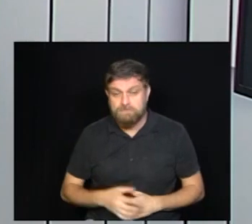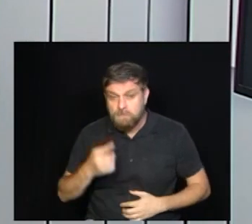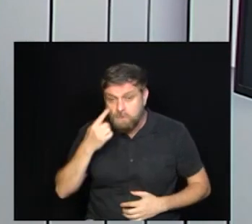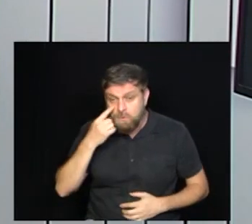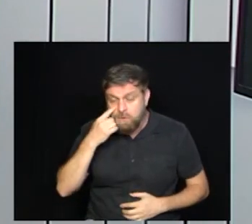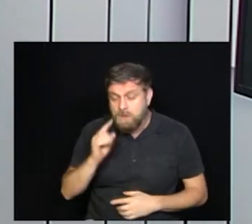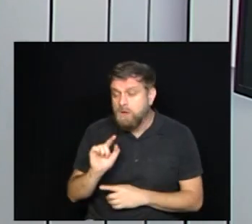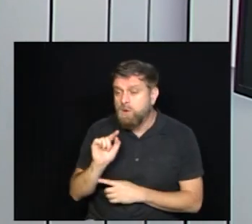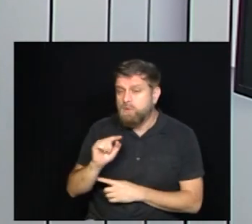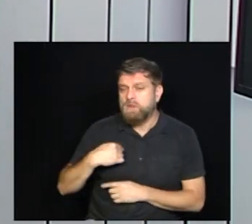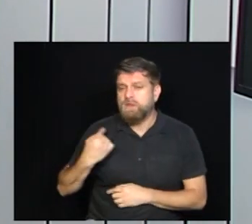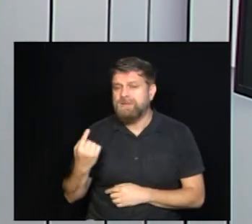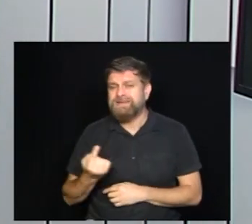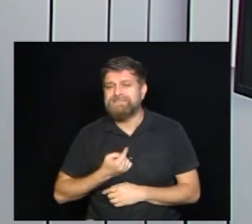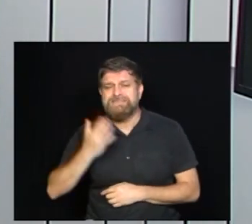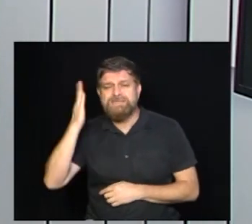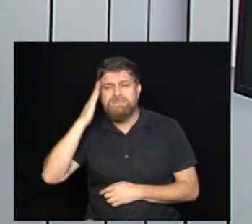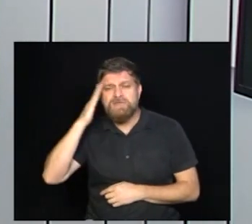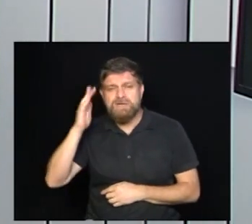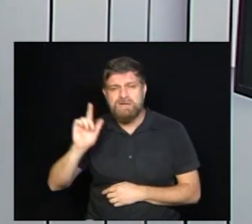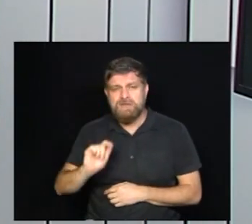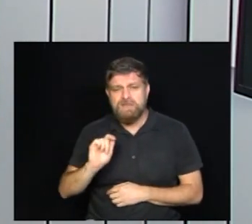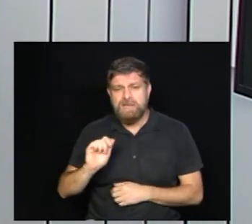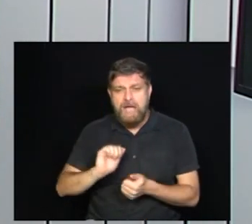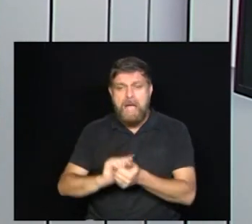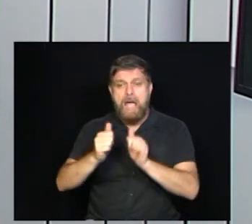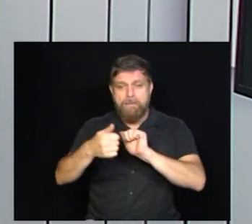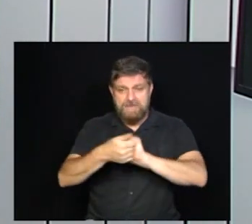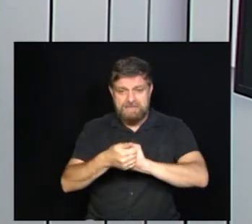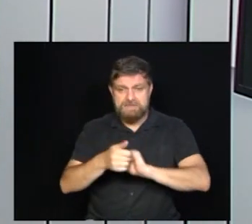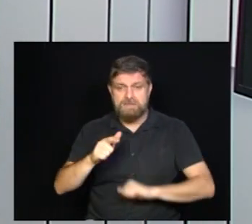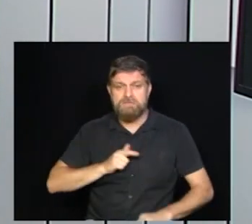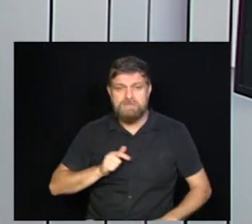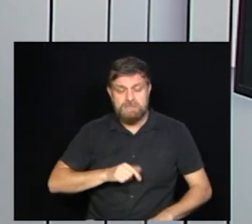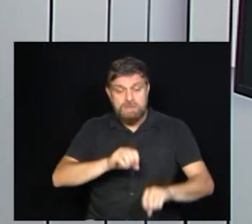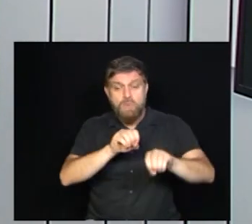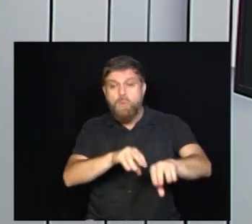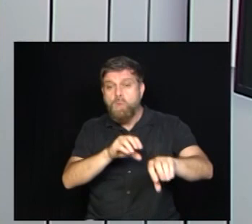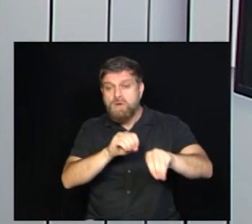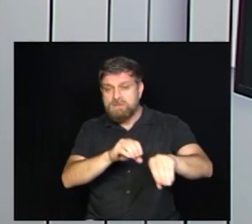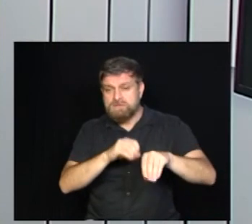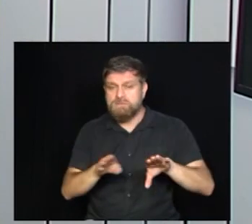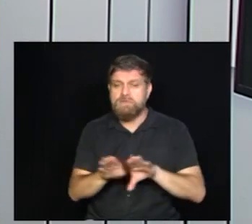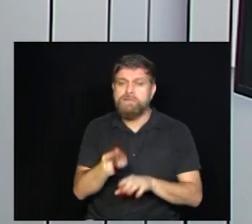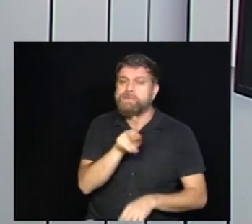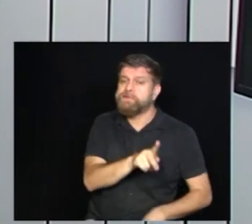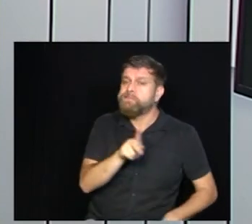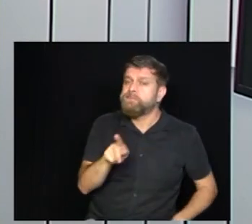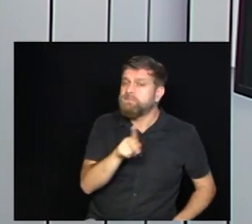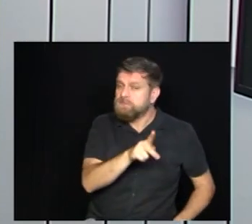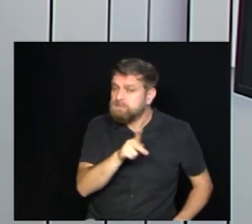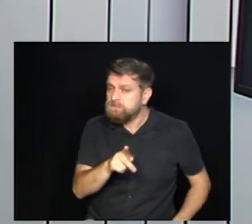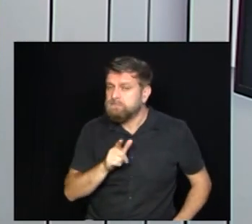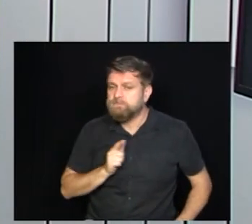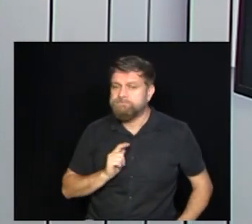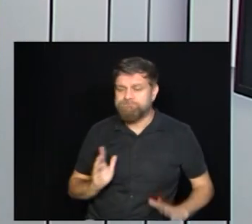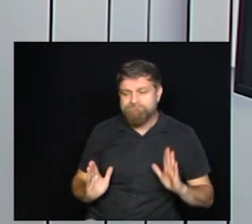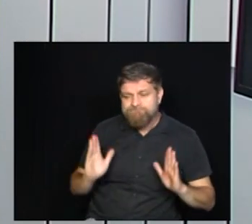o que esperar da adaptação para a nova realidade do ensino e do professor também